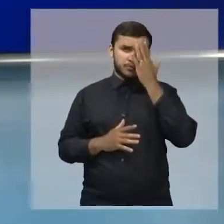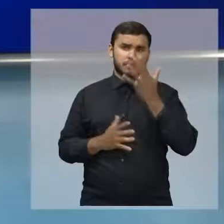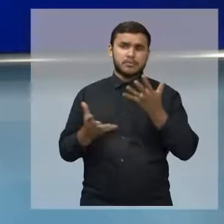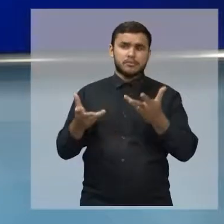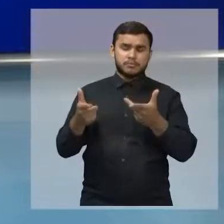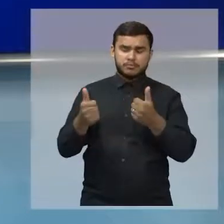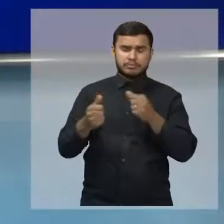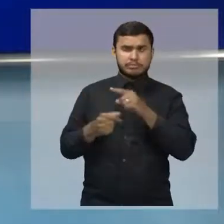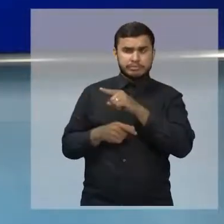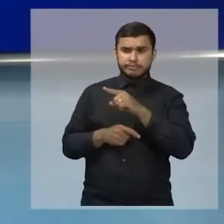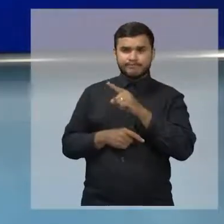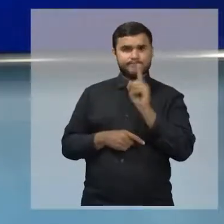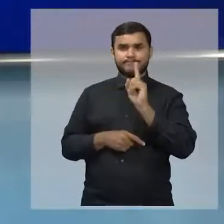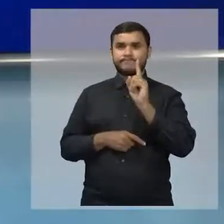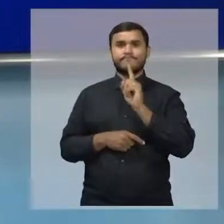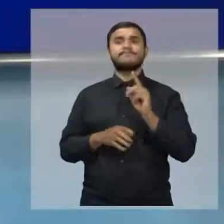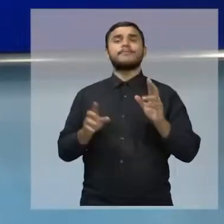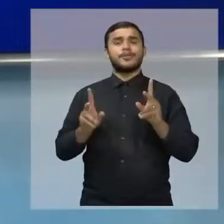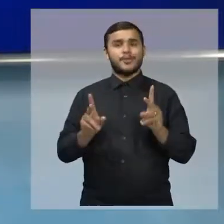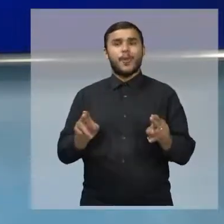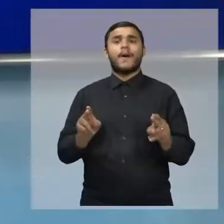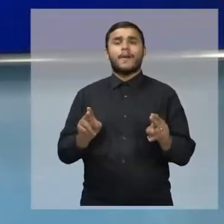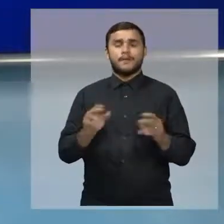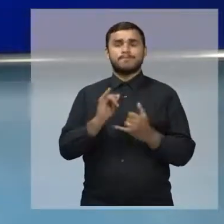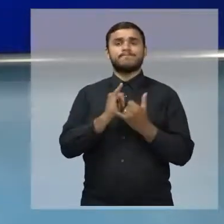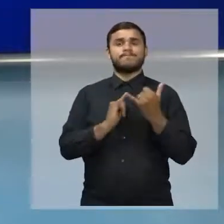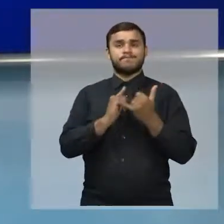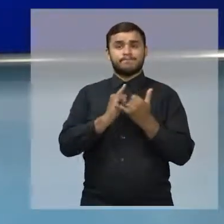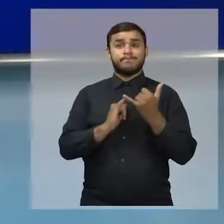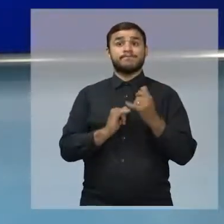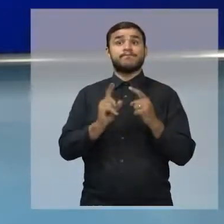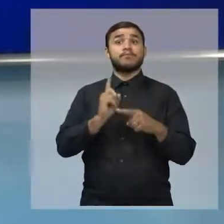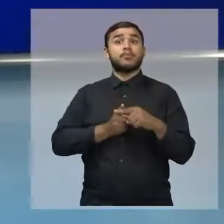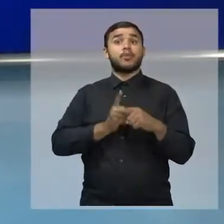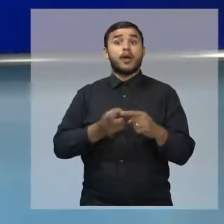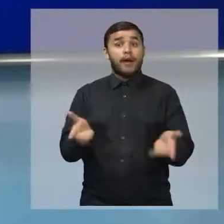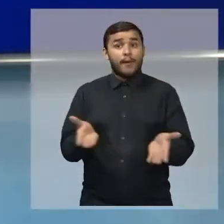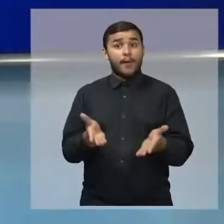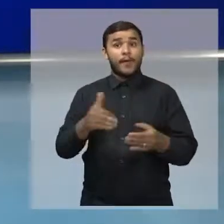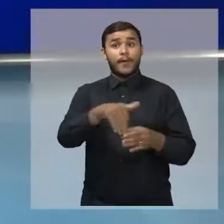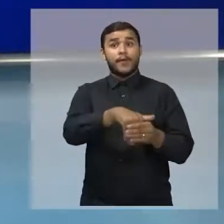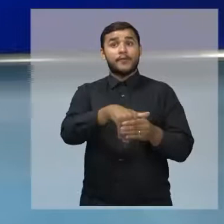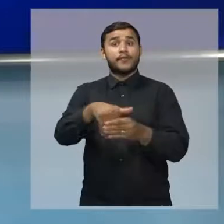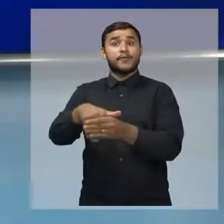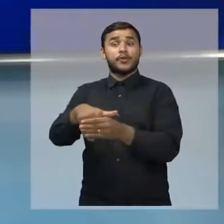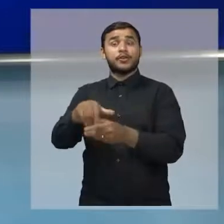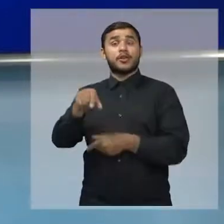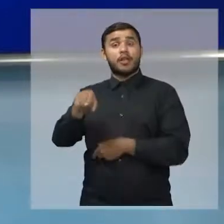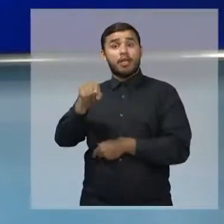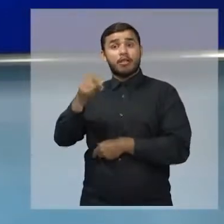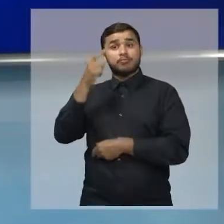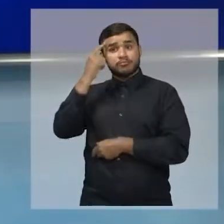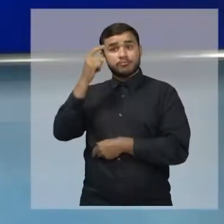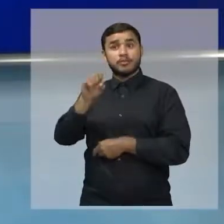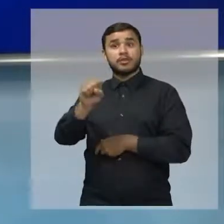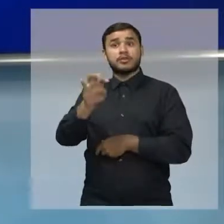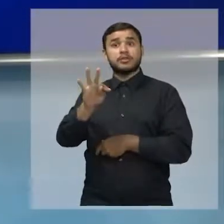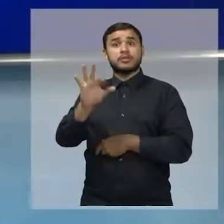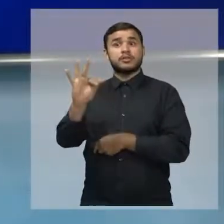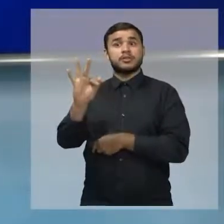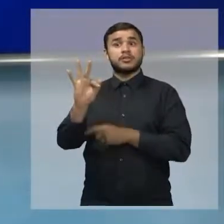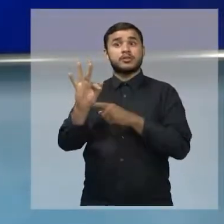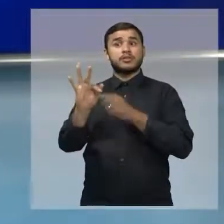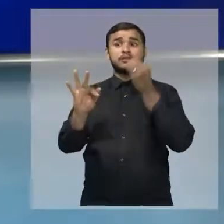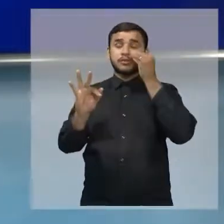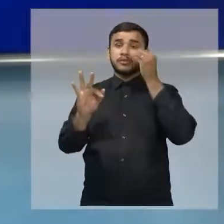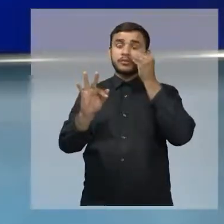lá não andam quanto diferentes. Afinal, nesse instante, vota-se a interpretação